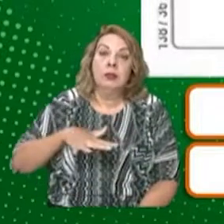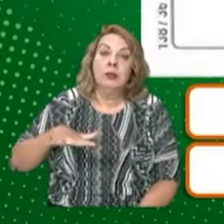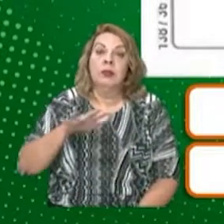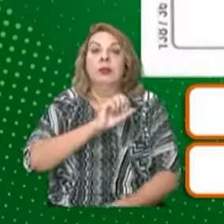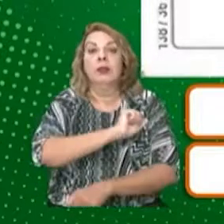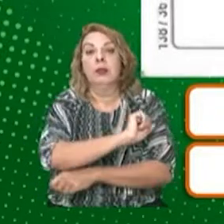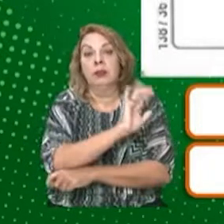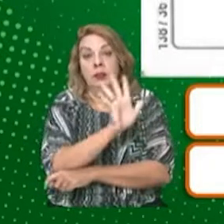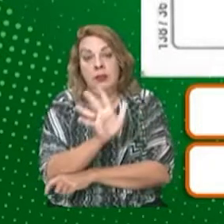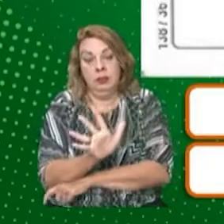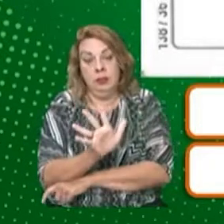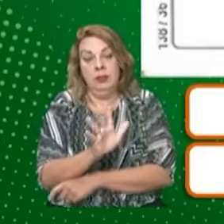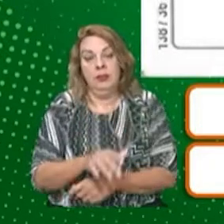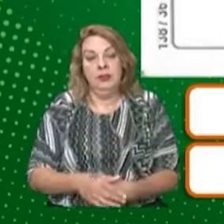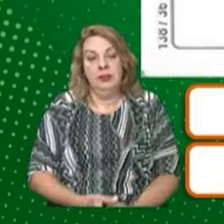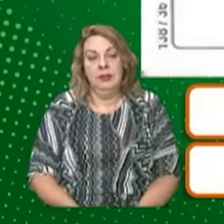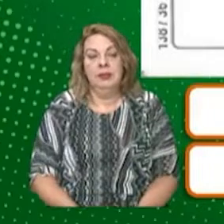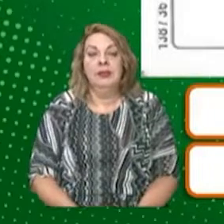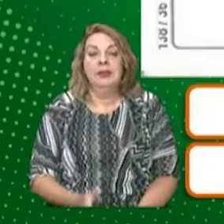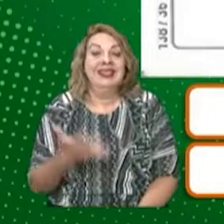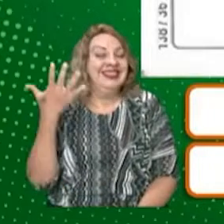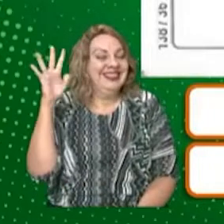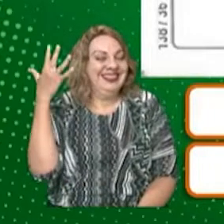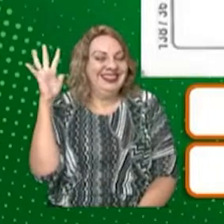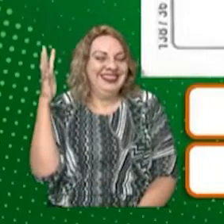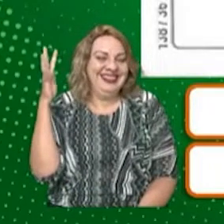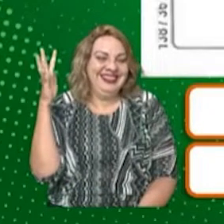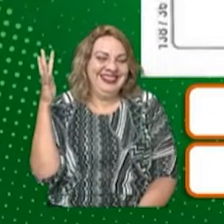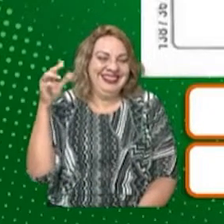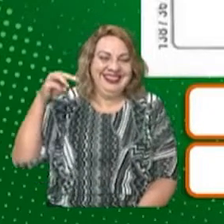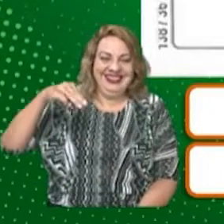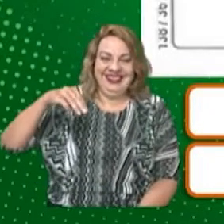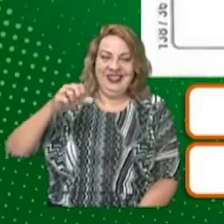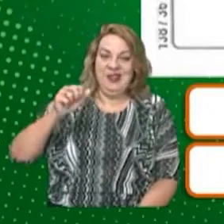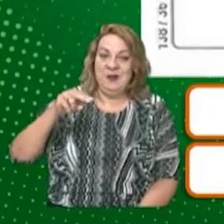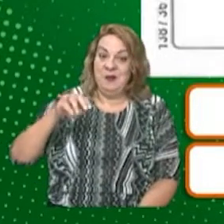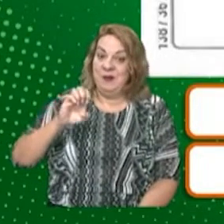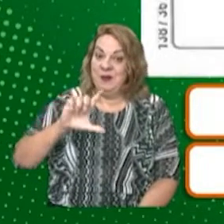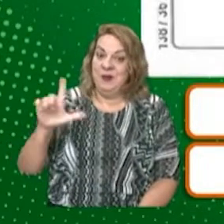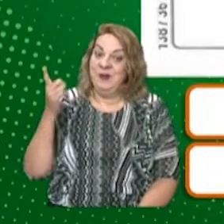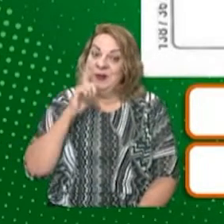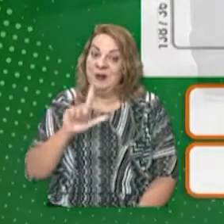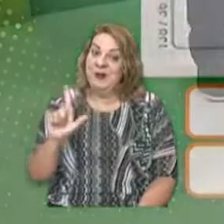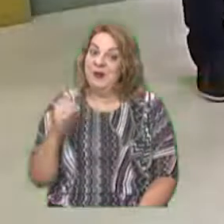Barra dos Coqueiros. Parabéns, Manuel, levou sozinho